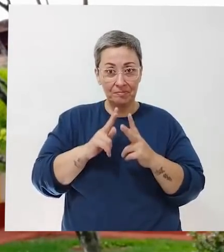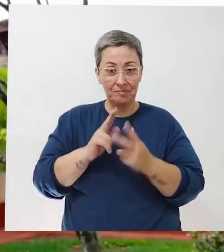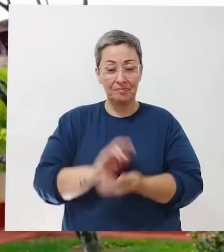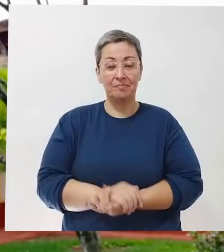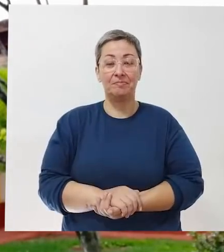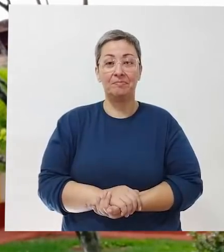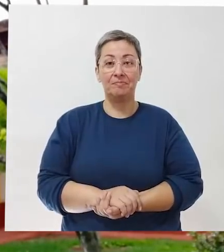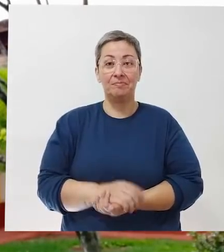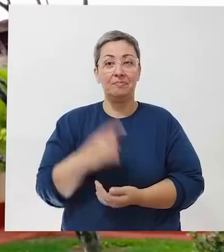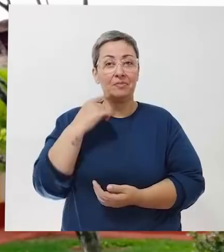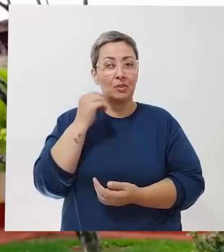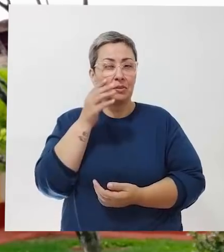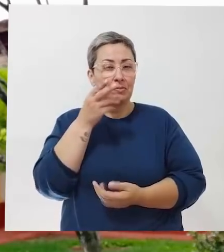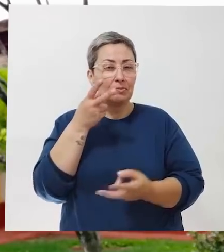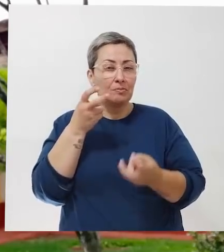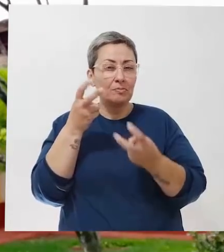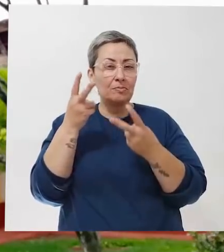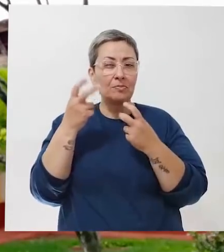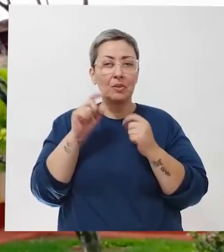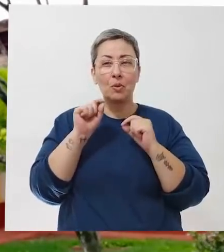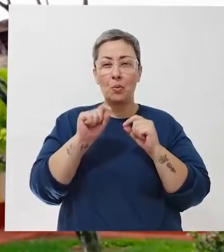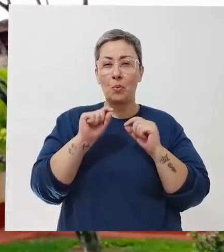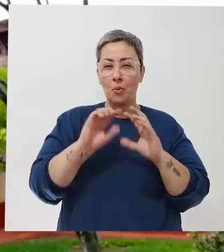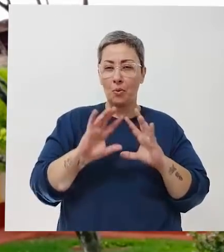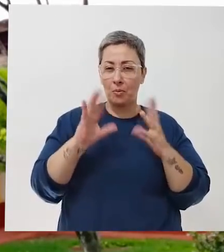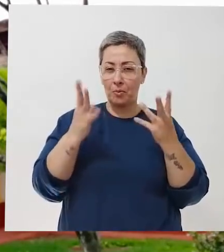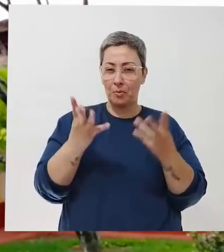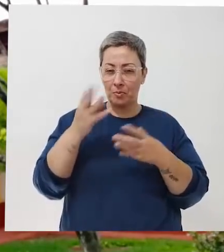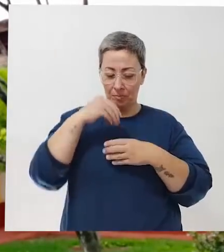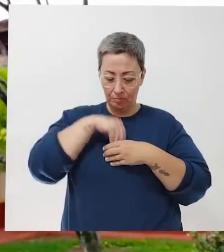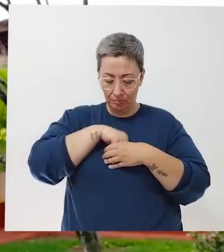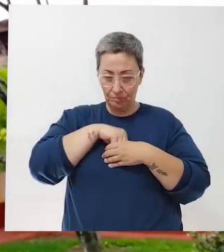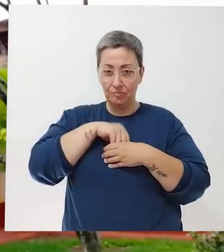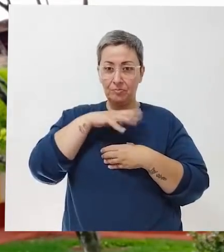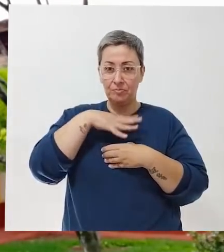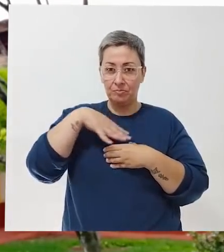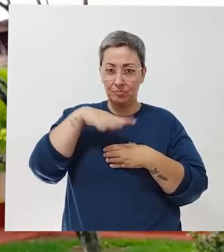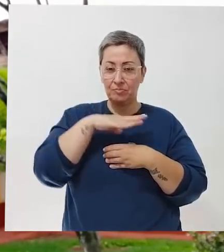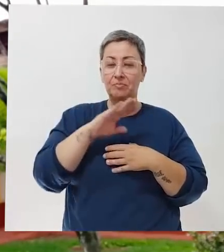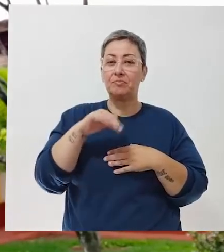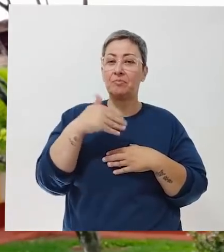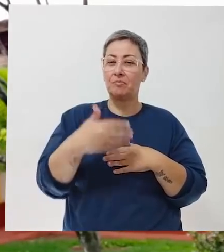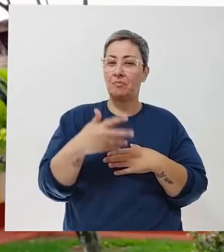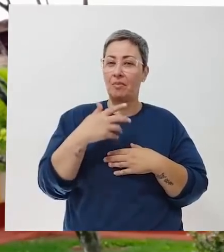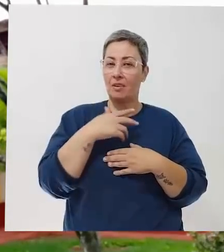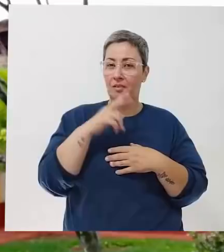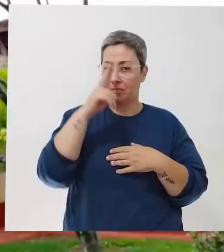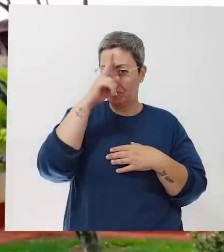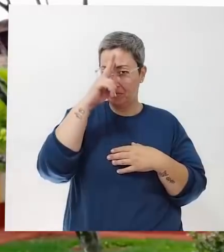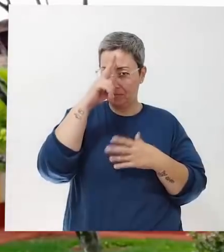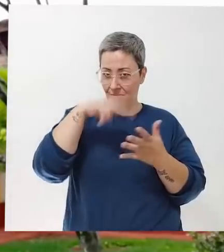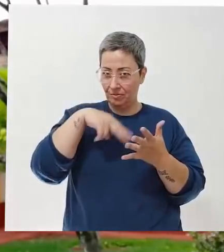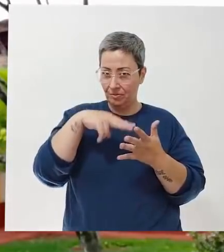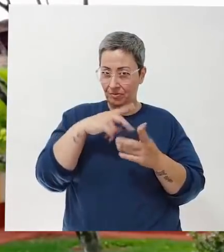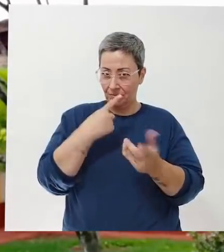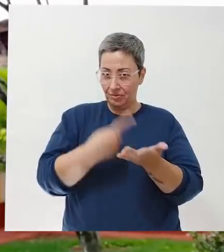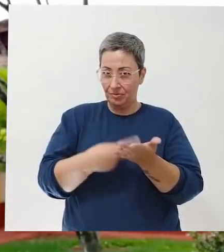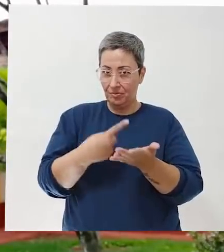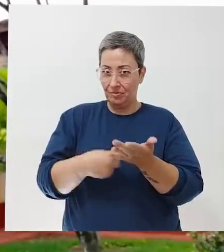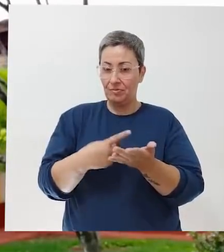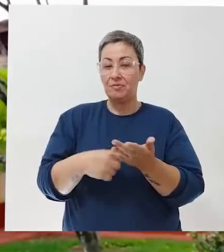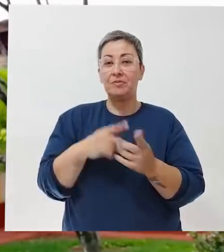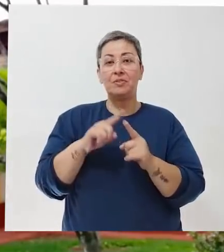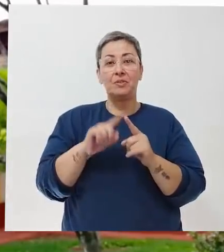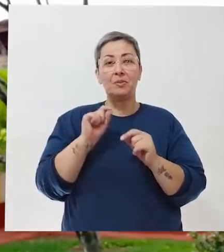história? Vamos! Percebam o que acontece dentro de vocês enquanto eu leio esta história.